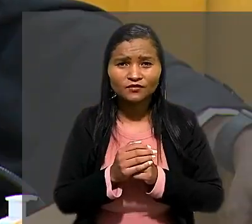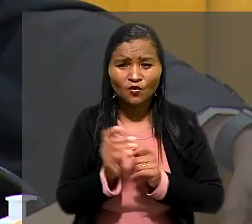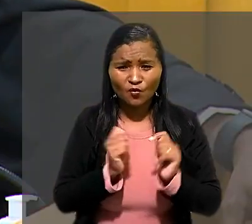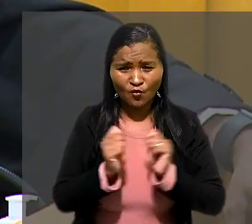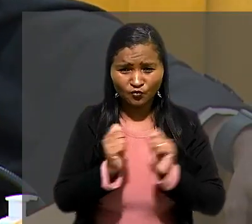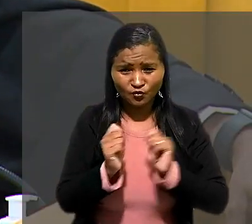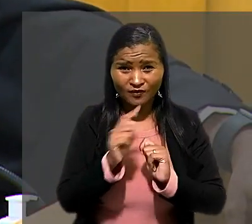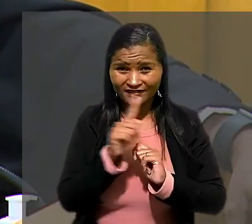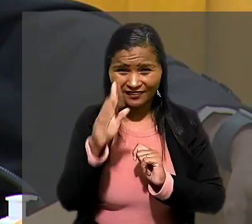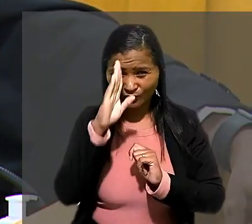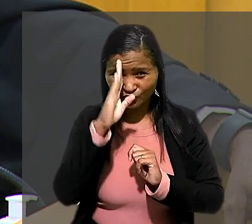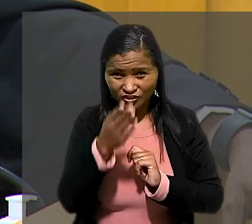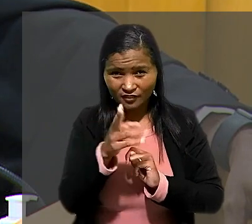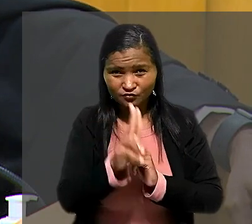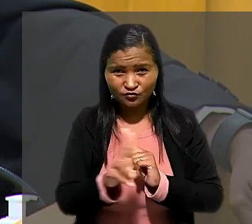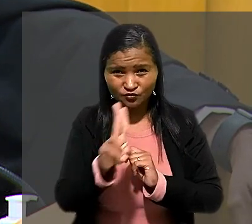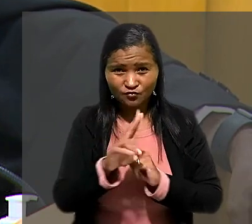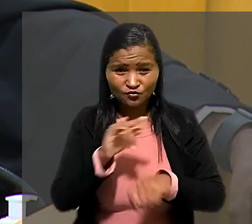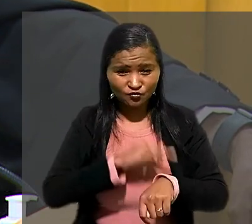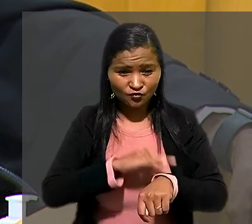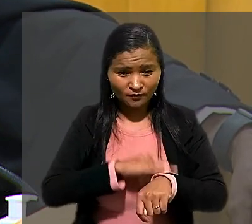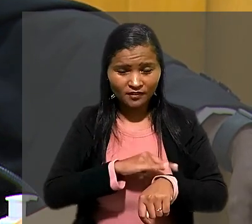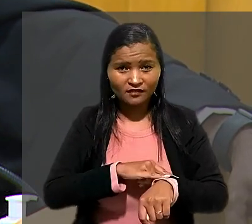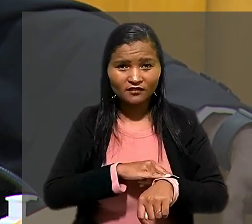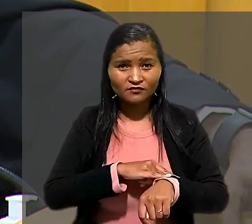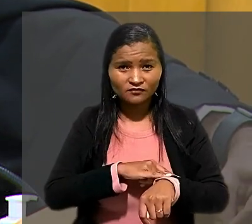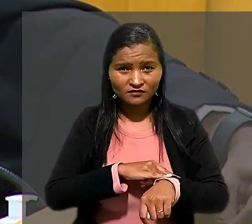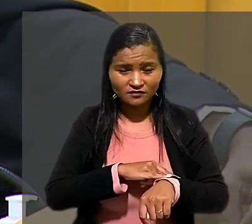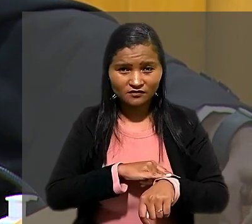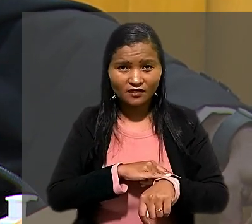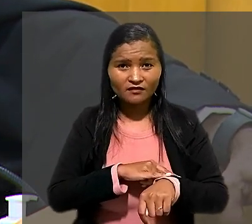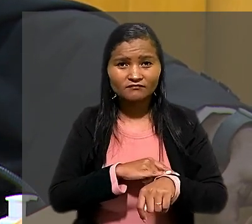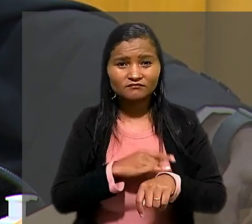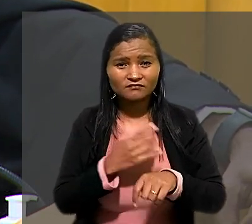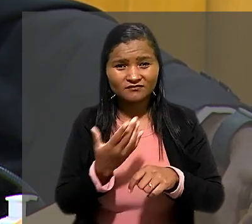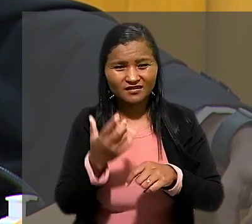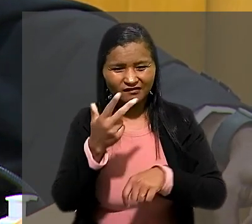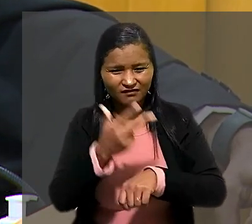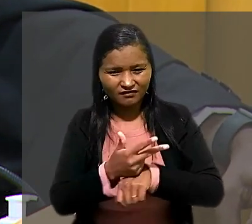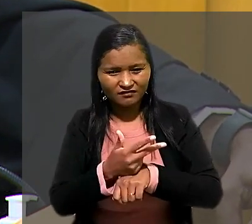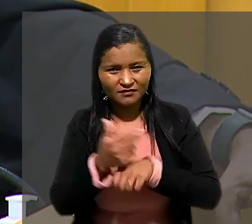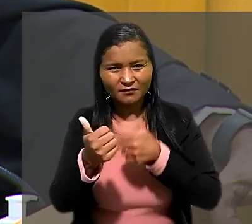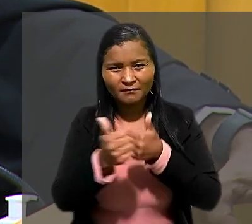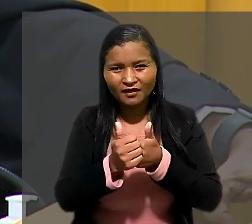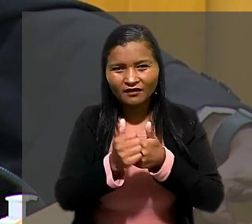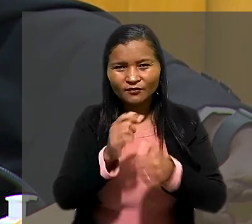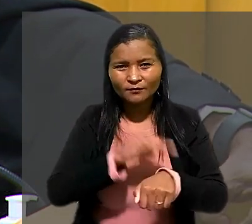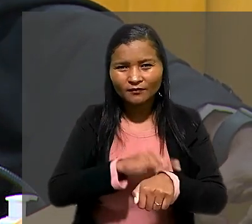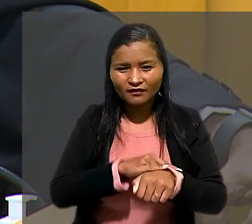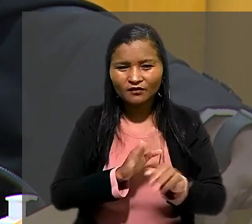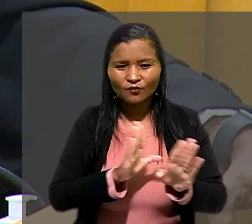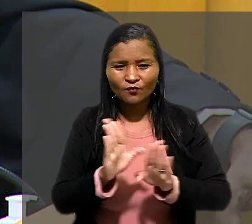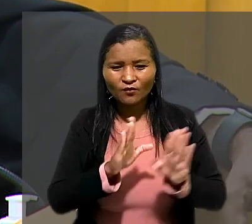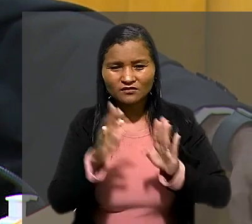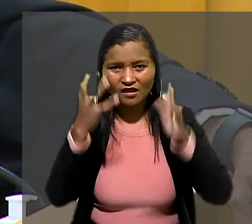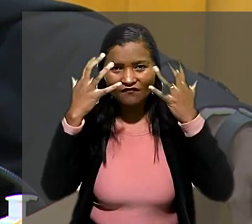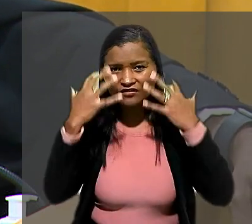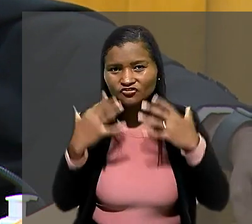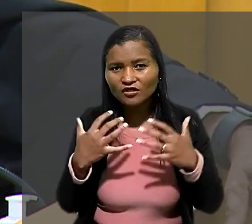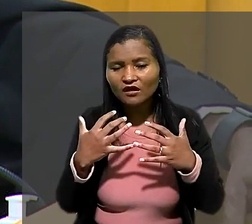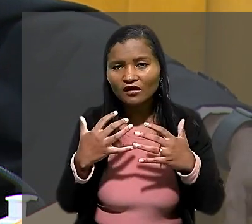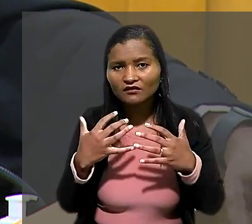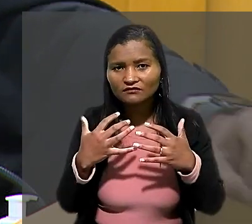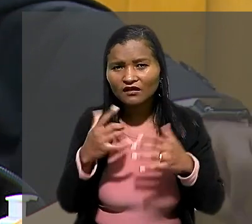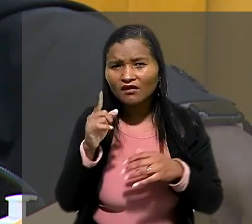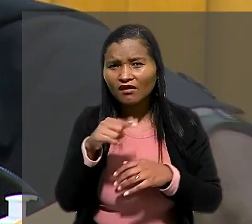produção. Controle indireto do uso do banheiro, que é o tempo de permanência do banheiro, mas com esse procedimento de câmeras na porta do banheiro com acesso ao vestiário. Isso